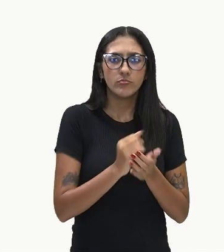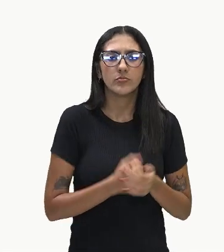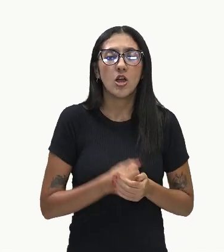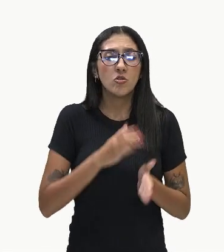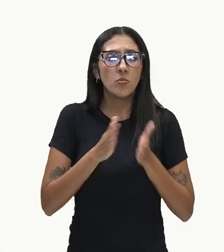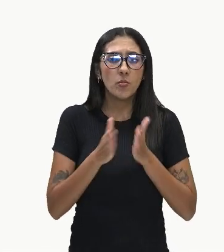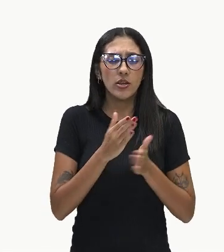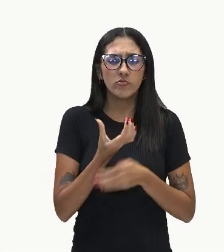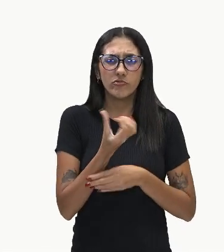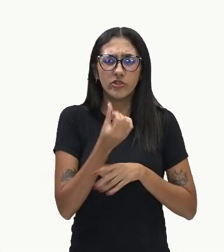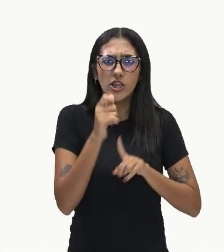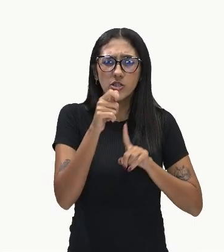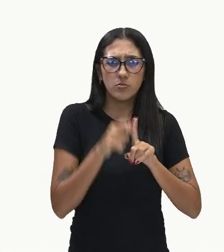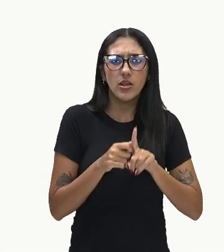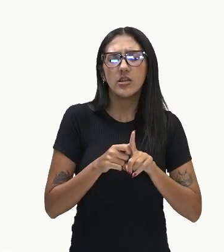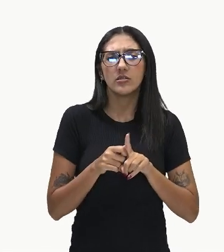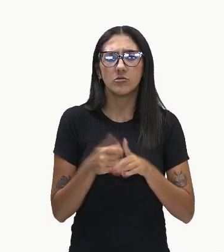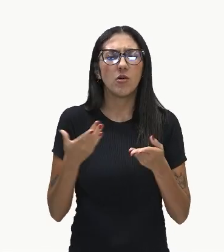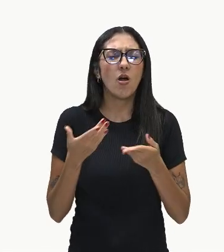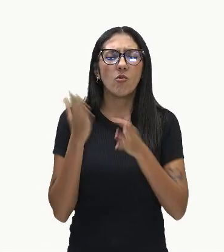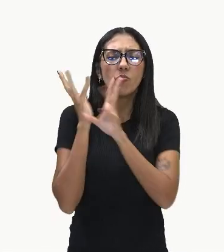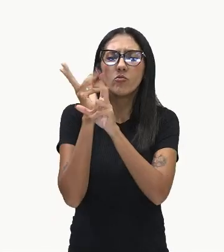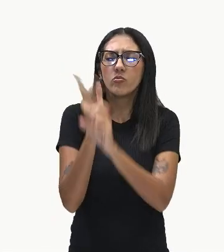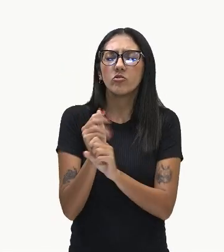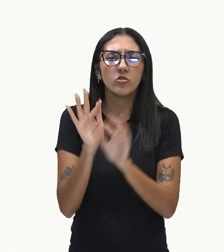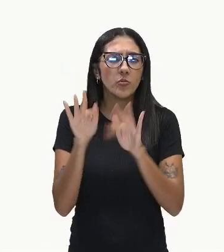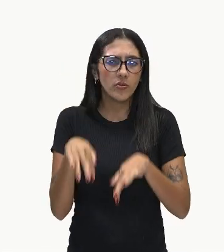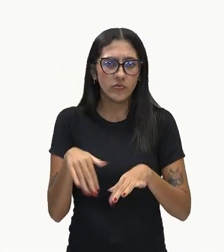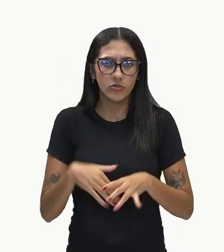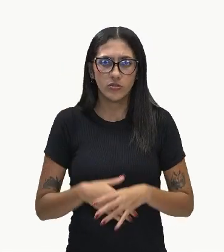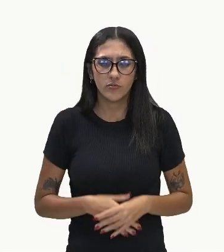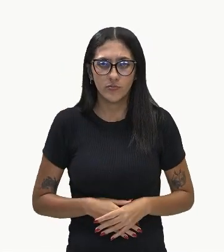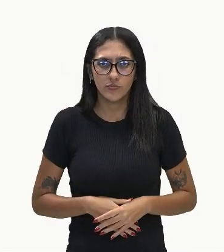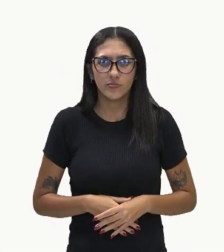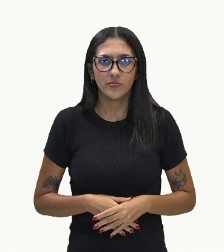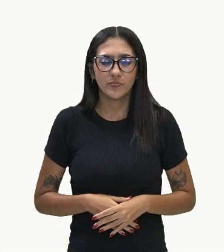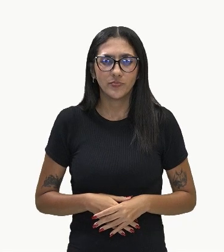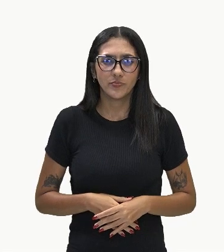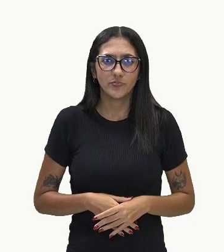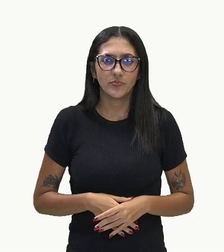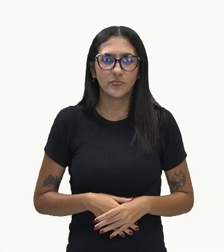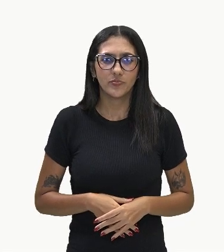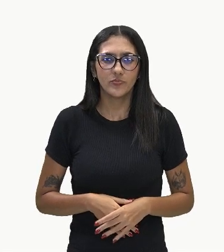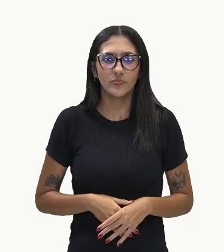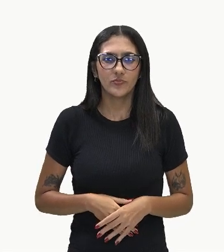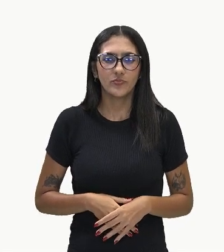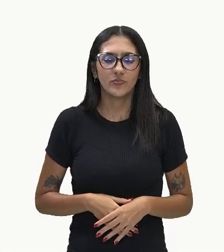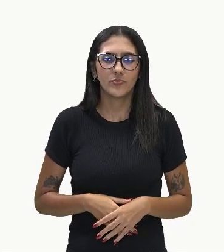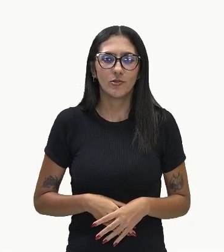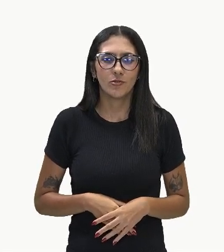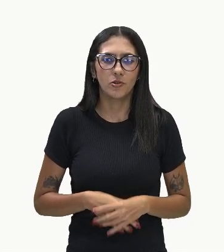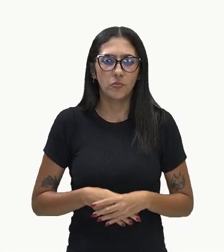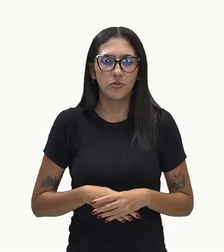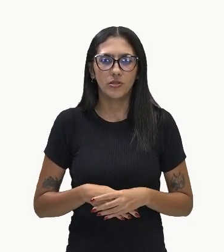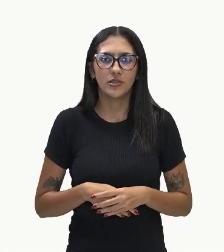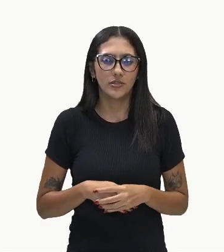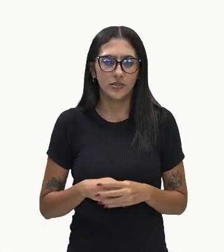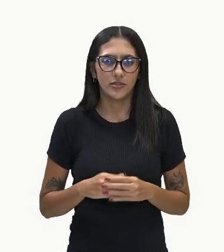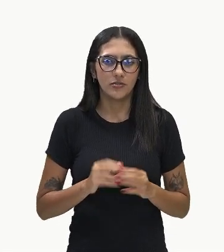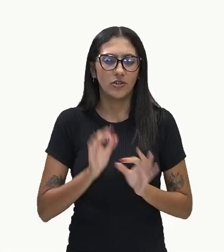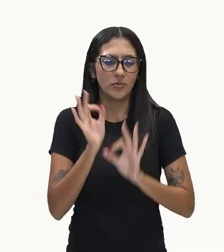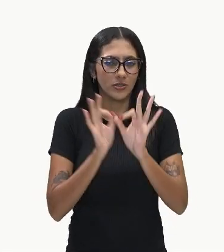o valor creditado? Então vamos lá. Vamos aqui às nossas informações. Olha, ela